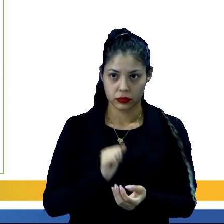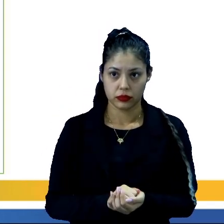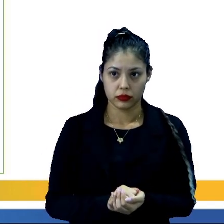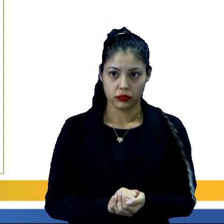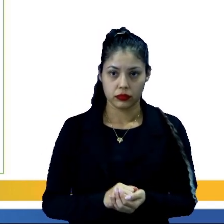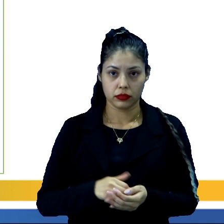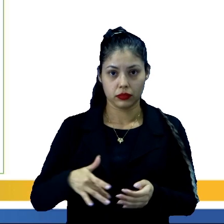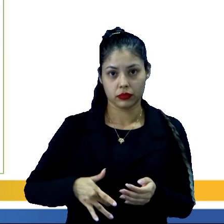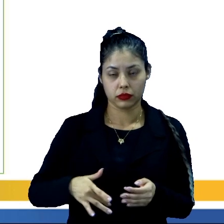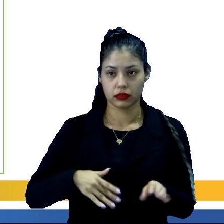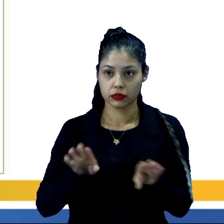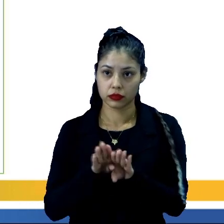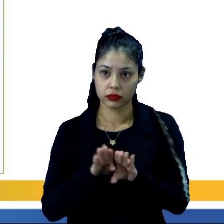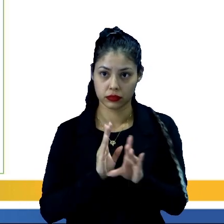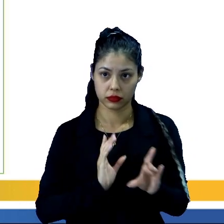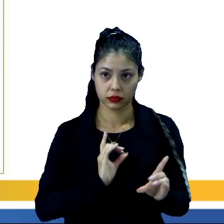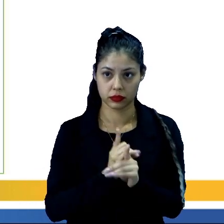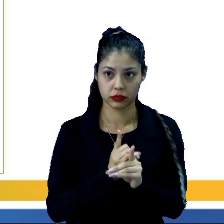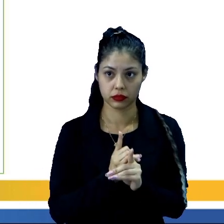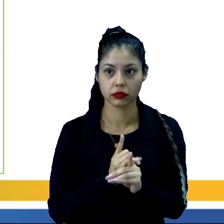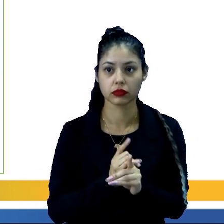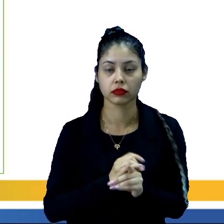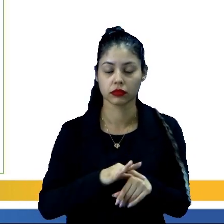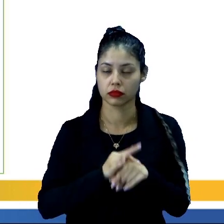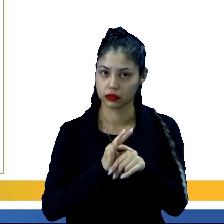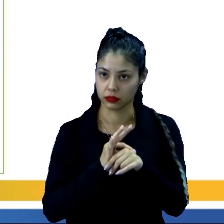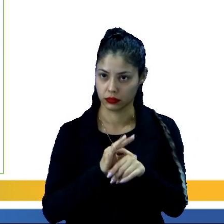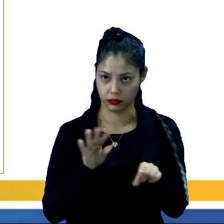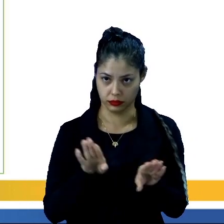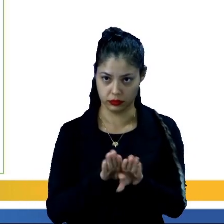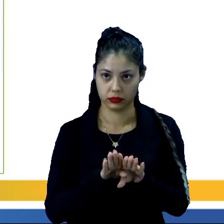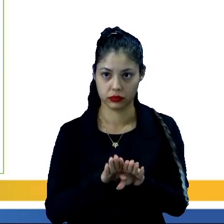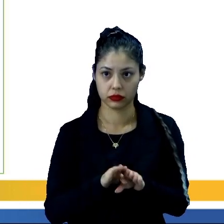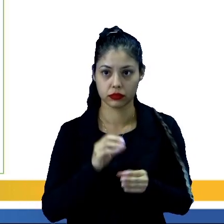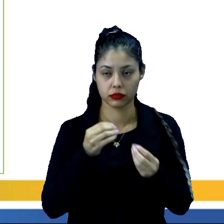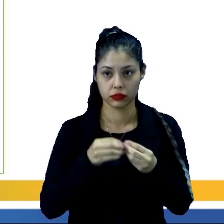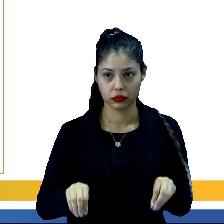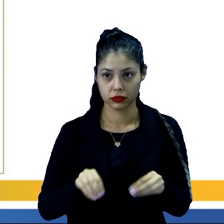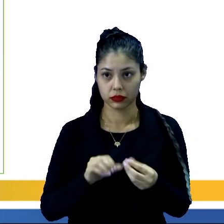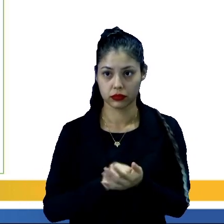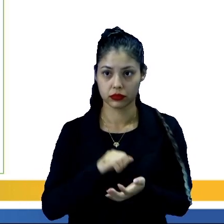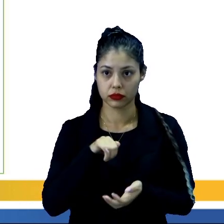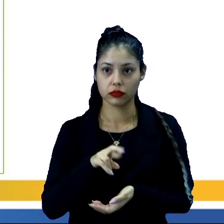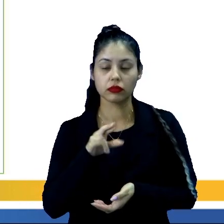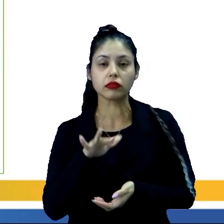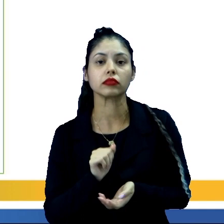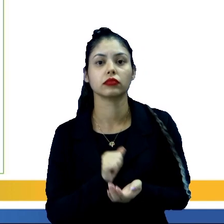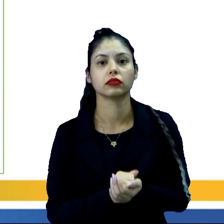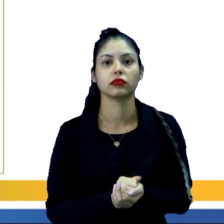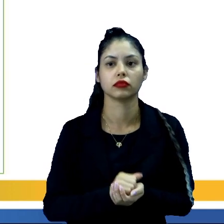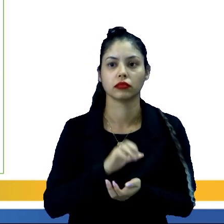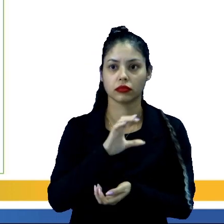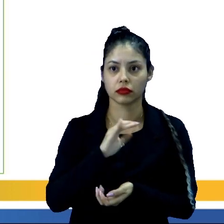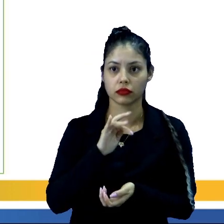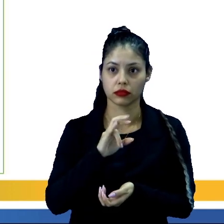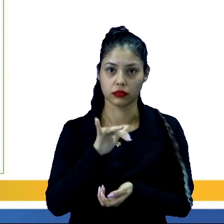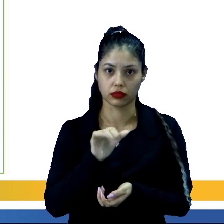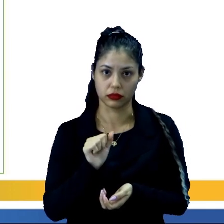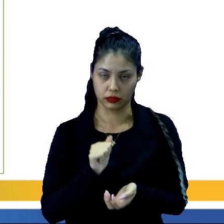na digestão. Ele vai ser encontrado nas carnes, como fígado, ovos, mariscos e também ali nos